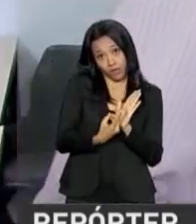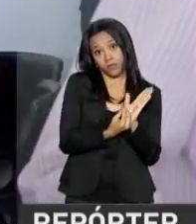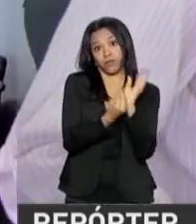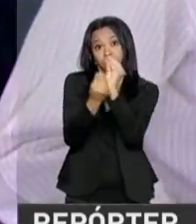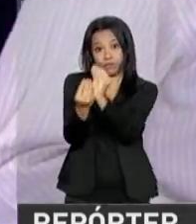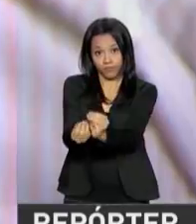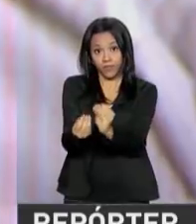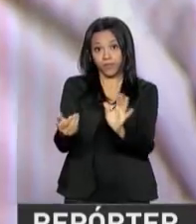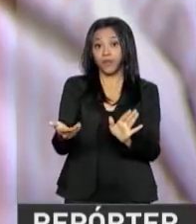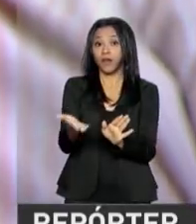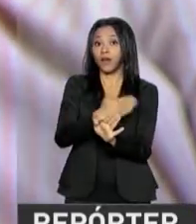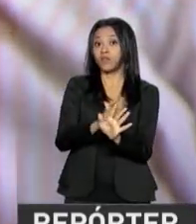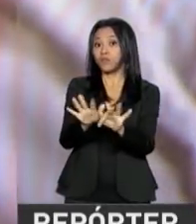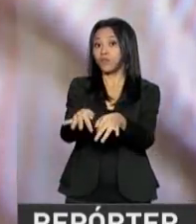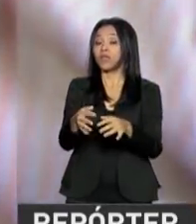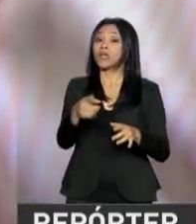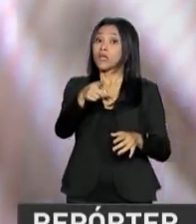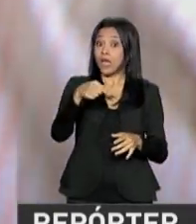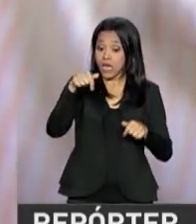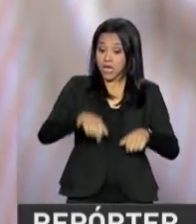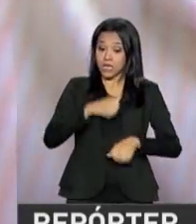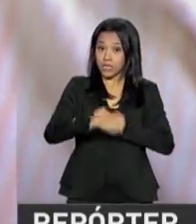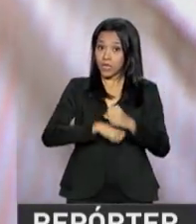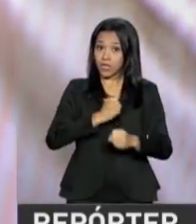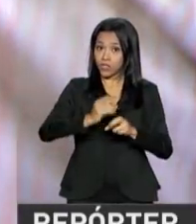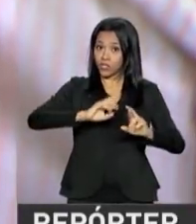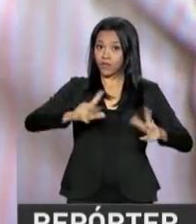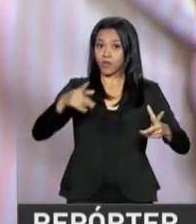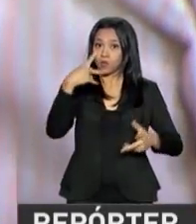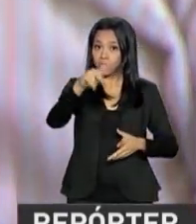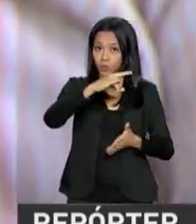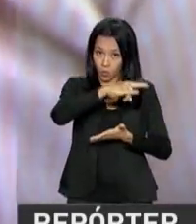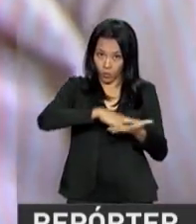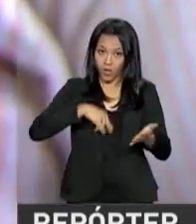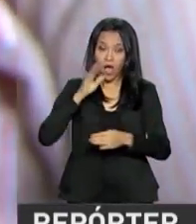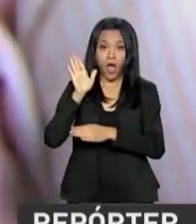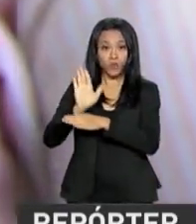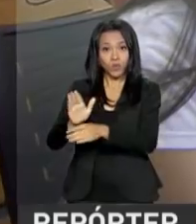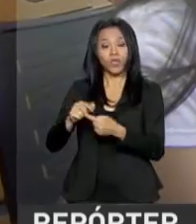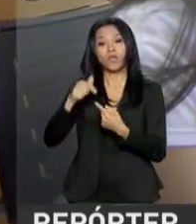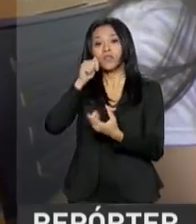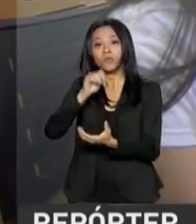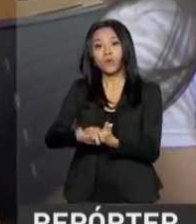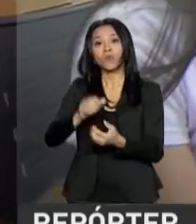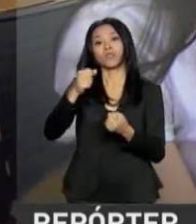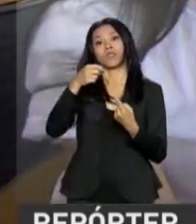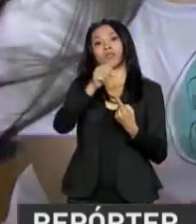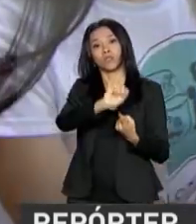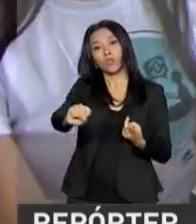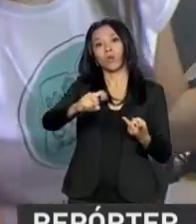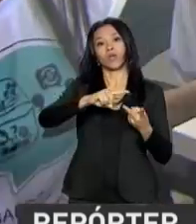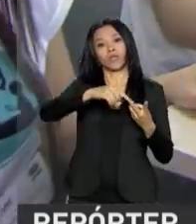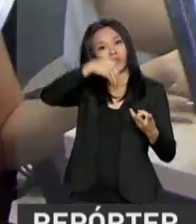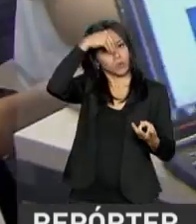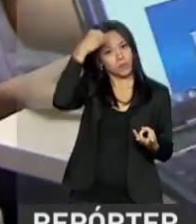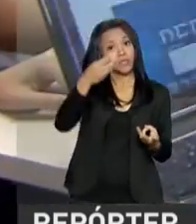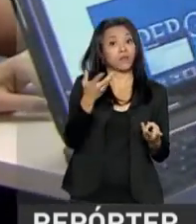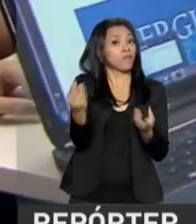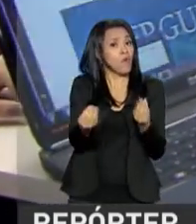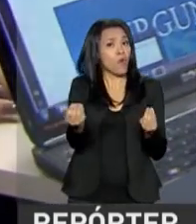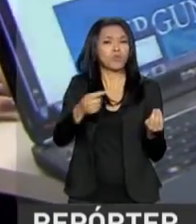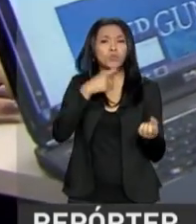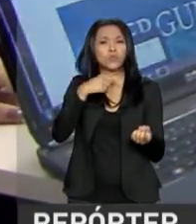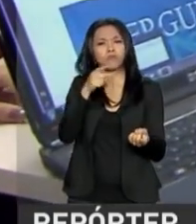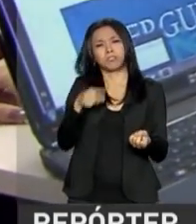vai ser diferente além do seu documento ele vai ajudar a esposa sogra ea sobrinha preencherem a declaração está com